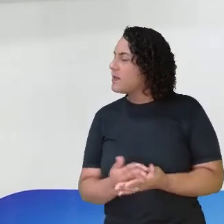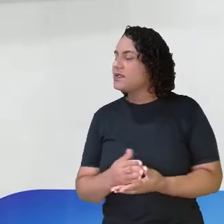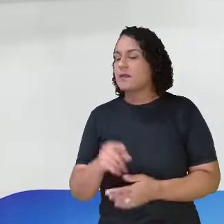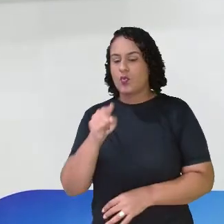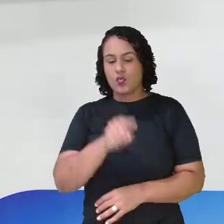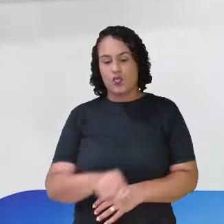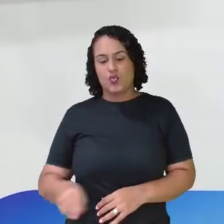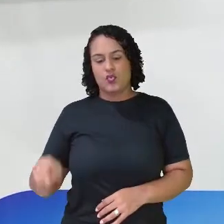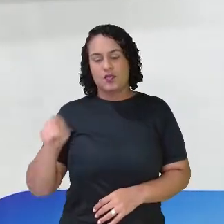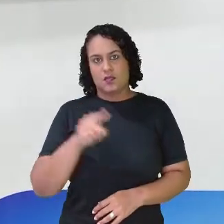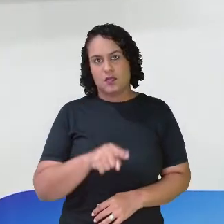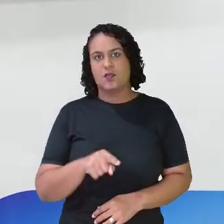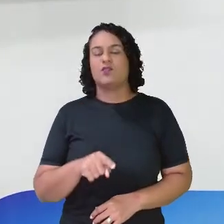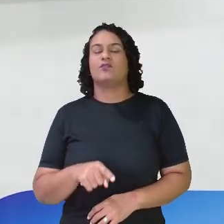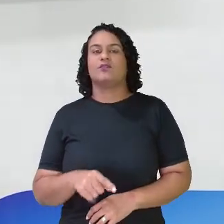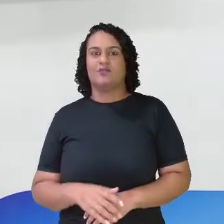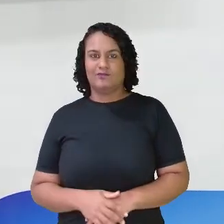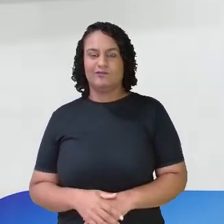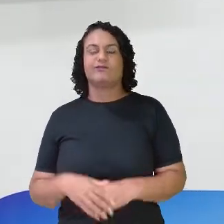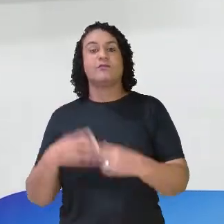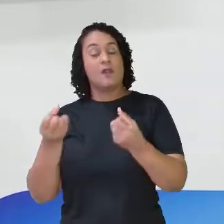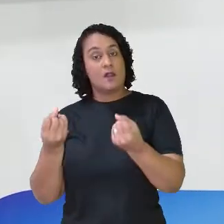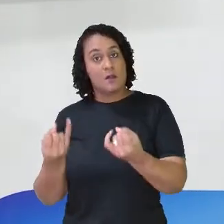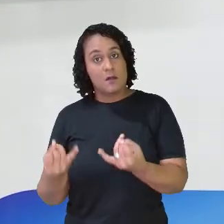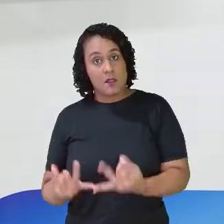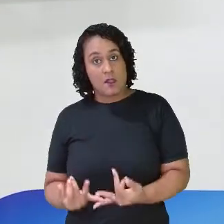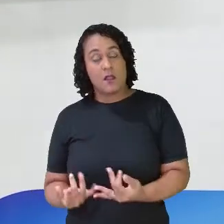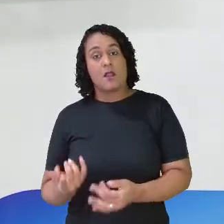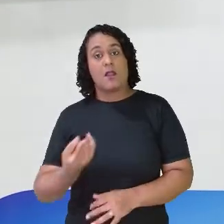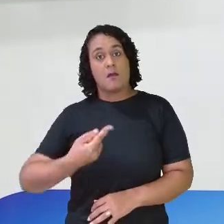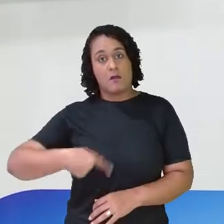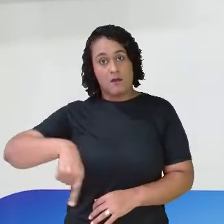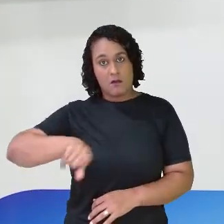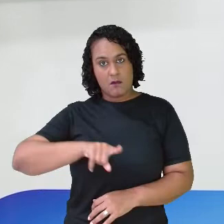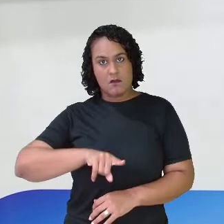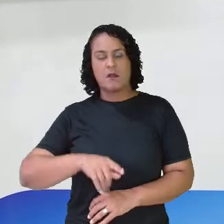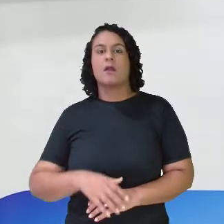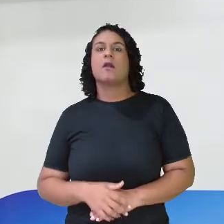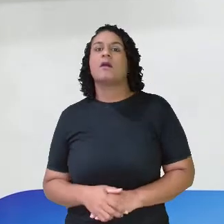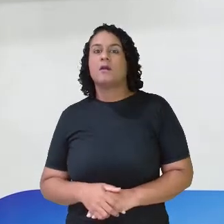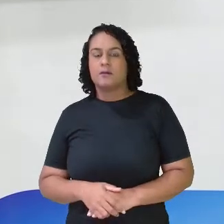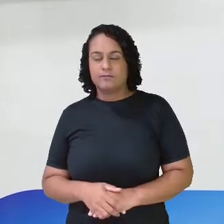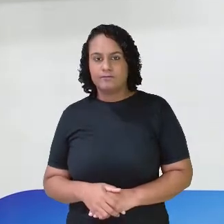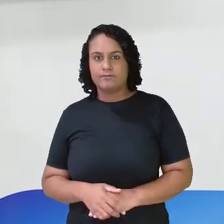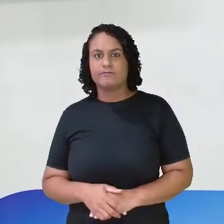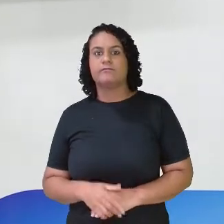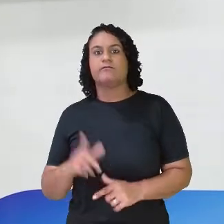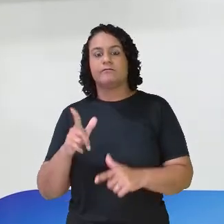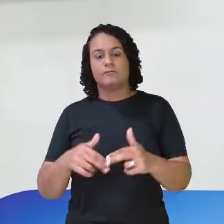círculo, né? Que eu acabei de falar para vocês. Objetos